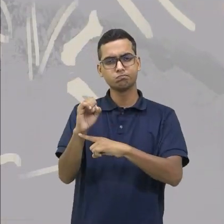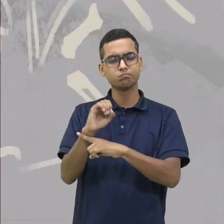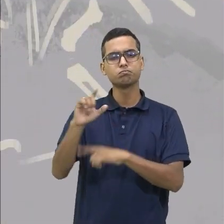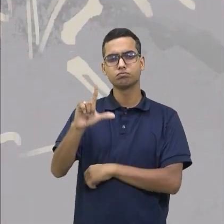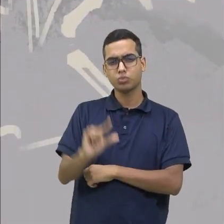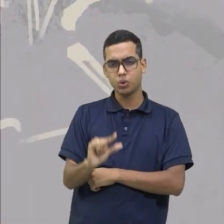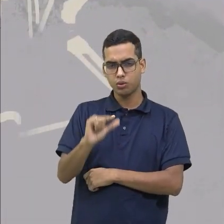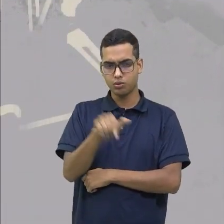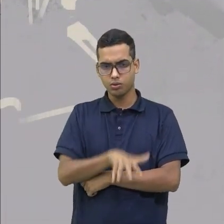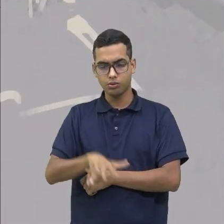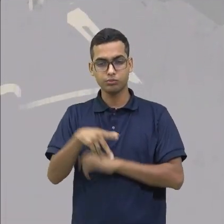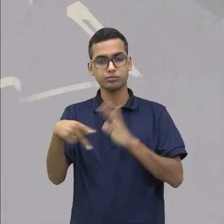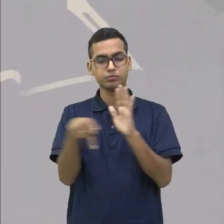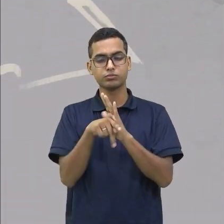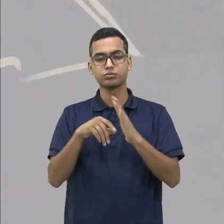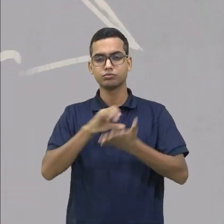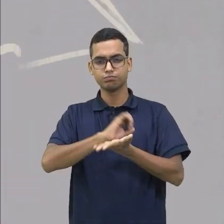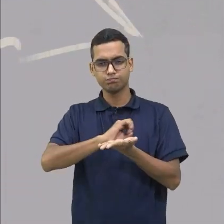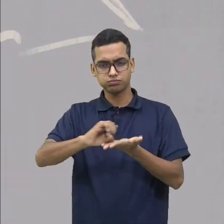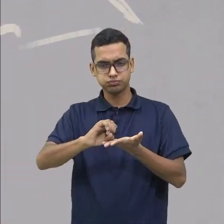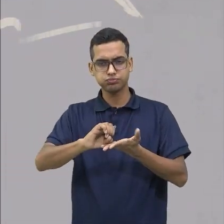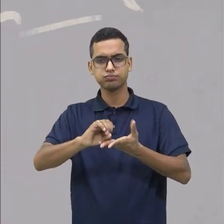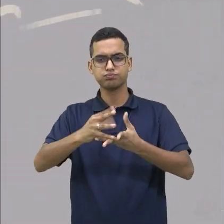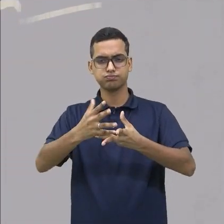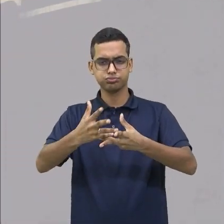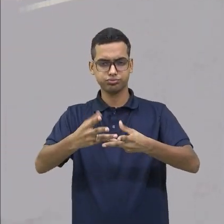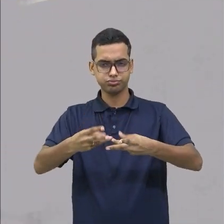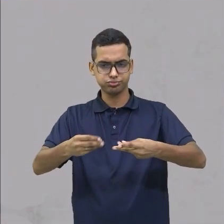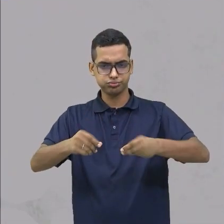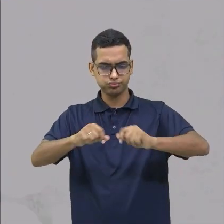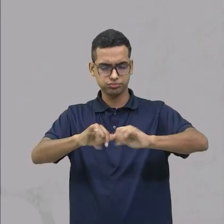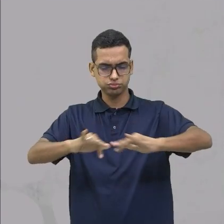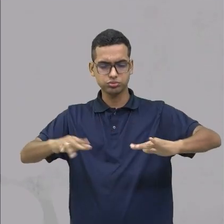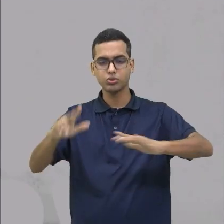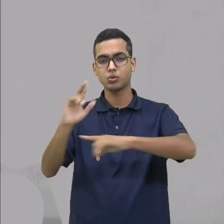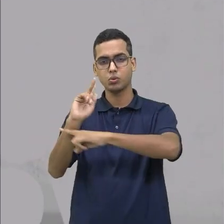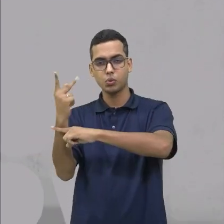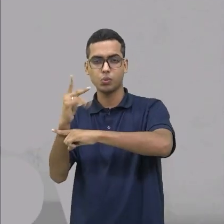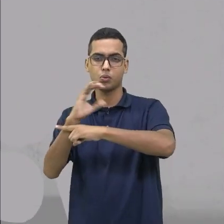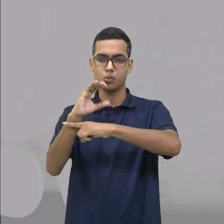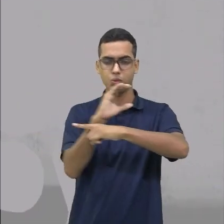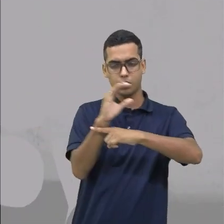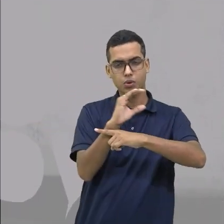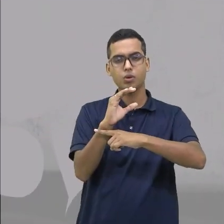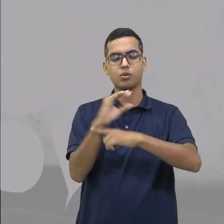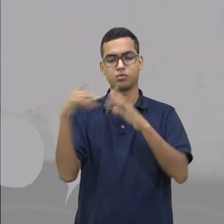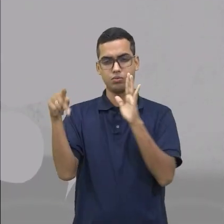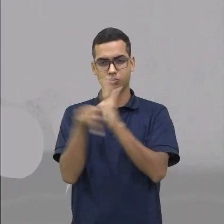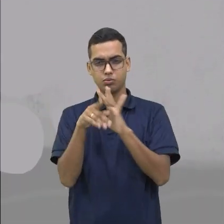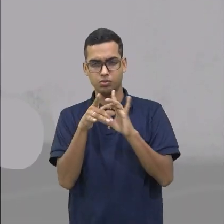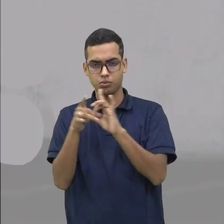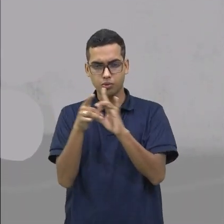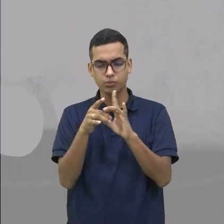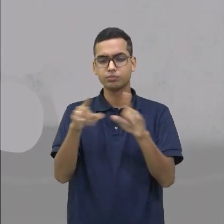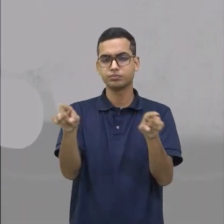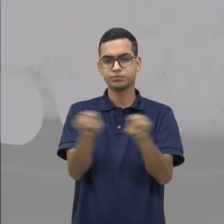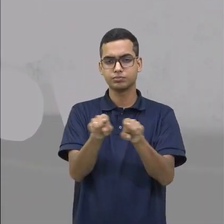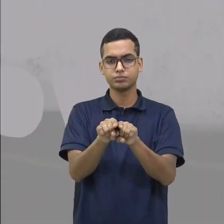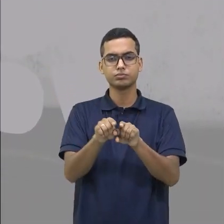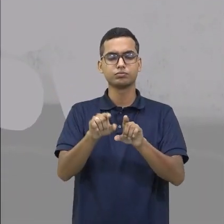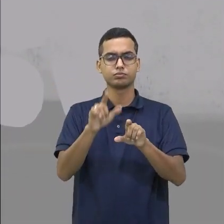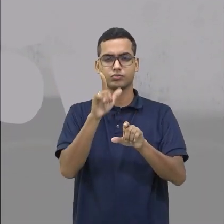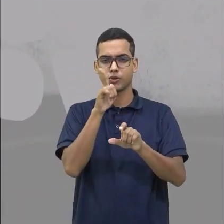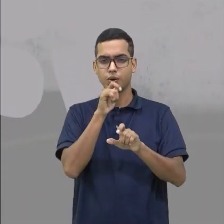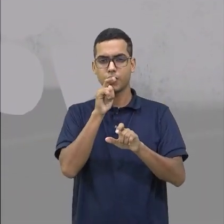matéria orgânica foi transformada em compostos de hidrogênio e de carbono, hidrocarbonetos, nas formas líquidas